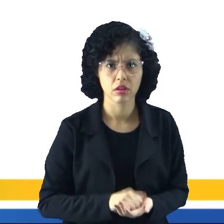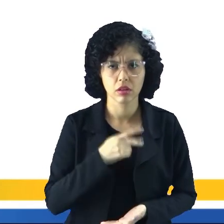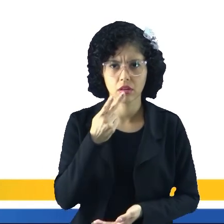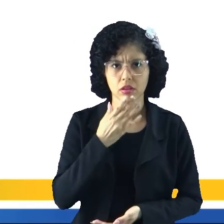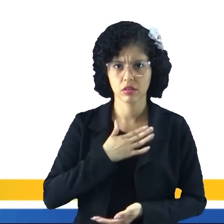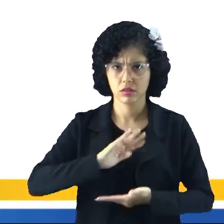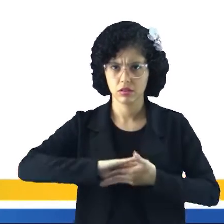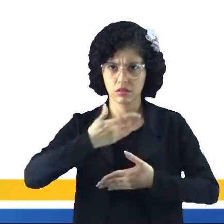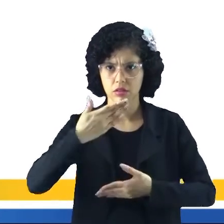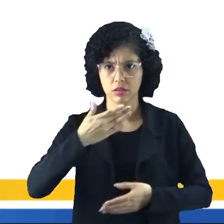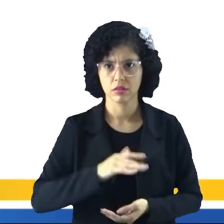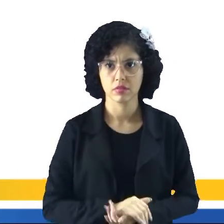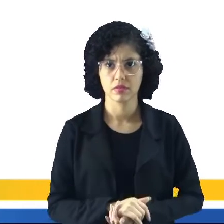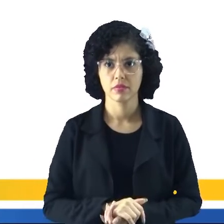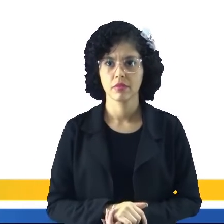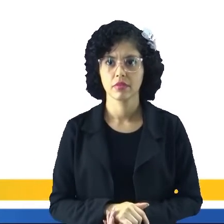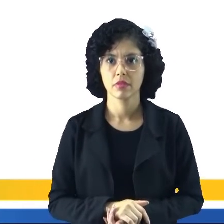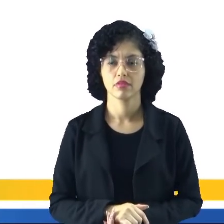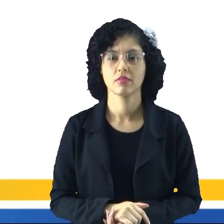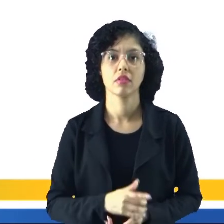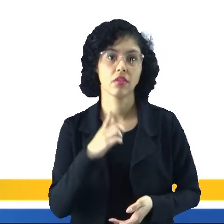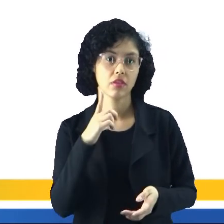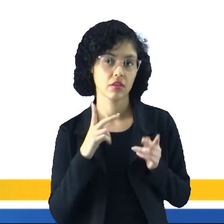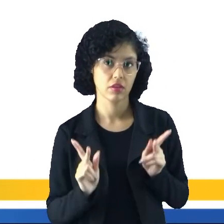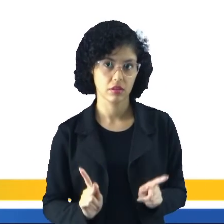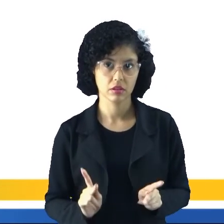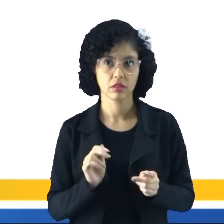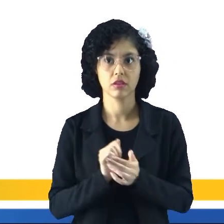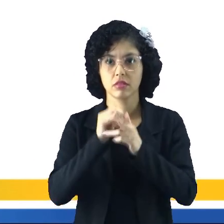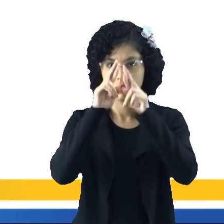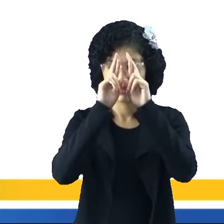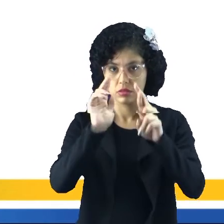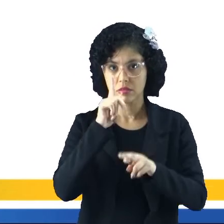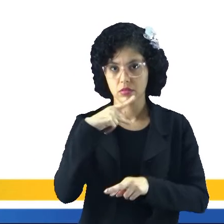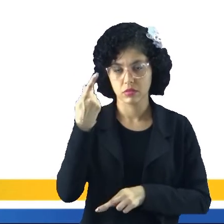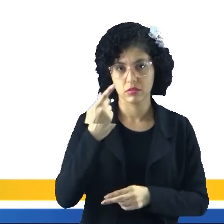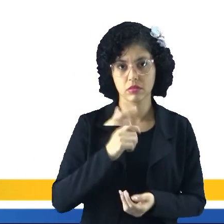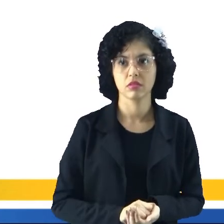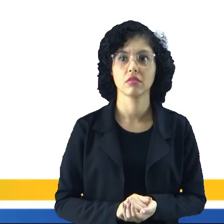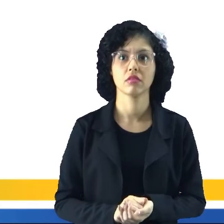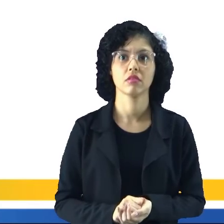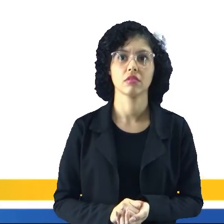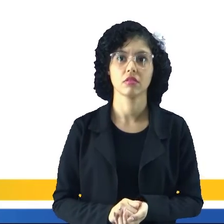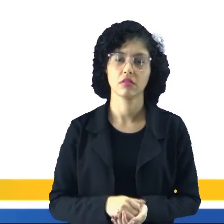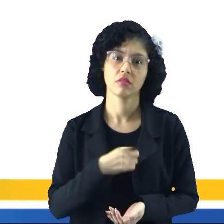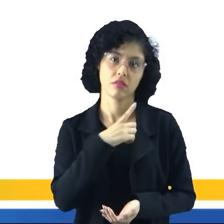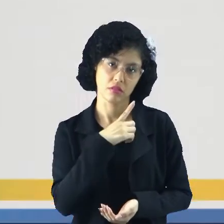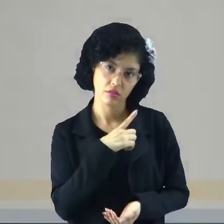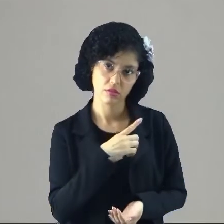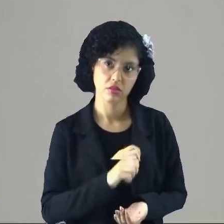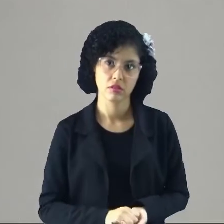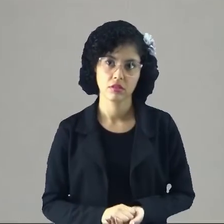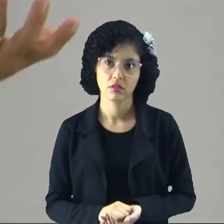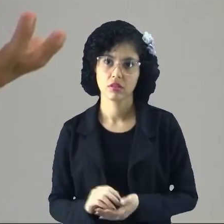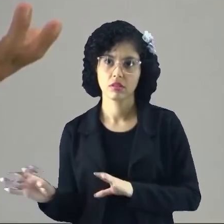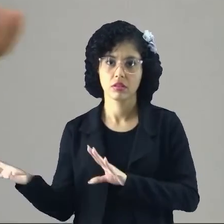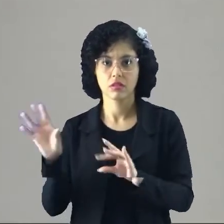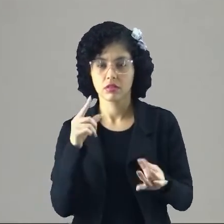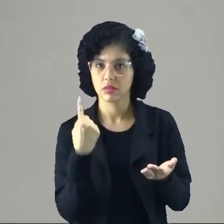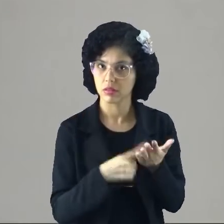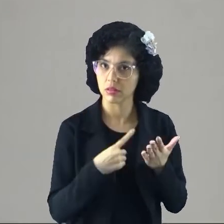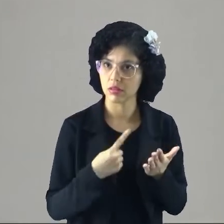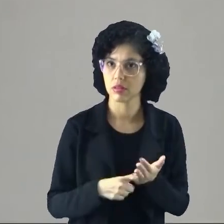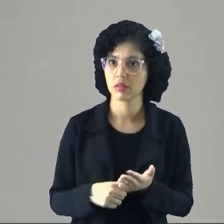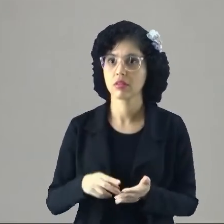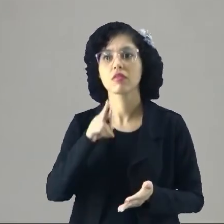com o meu notebook. Então há uma postura de pessoa que não respeita a opinião do outro, até há, porque ele nem levou em consideração,